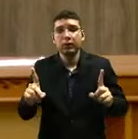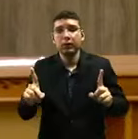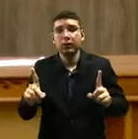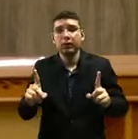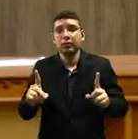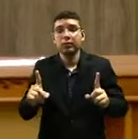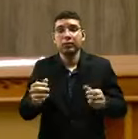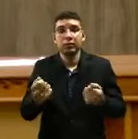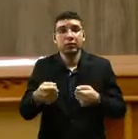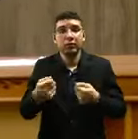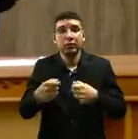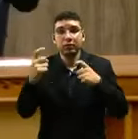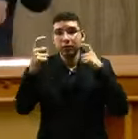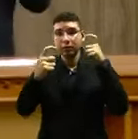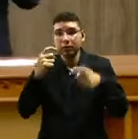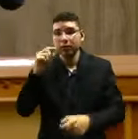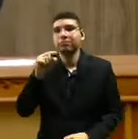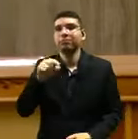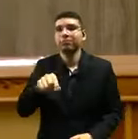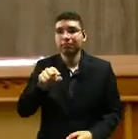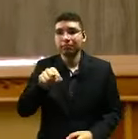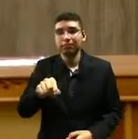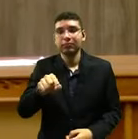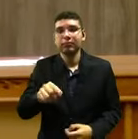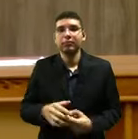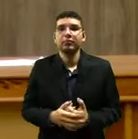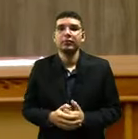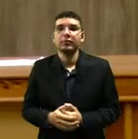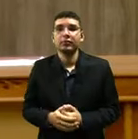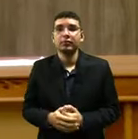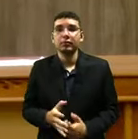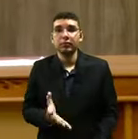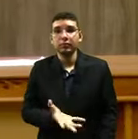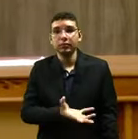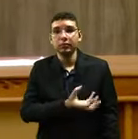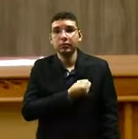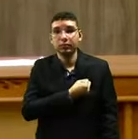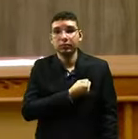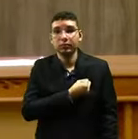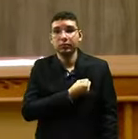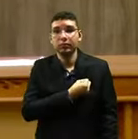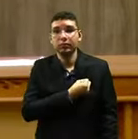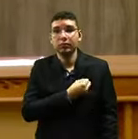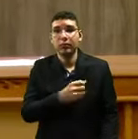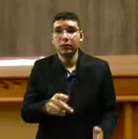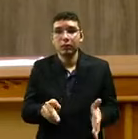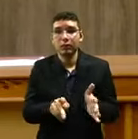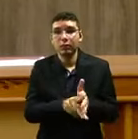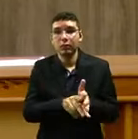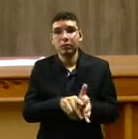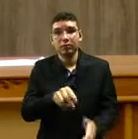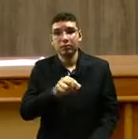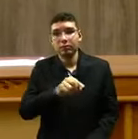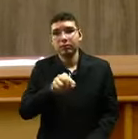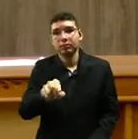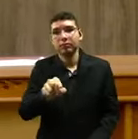é você porque a salvação é individual quem tem que querer salvação é tu